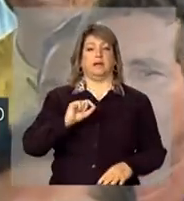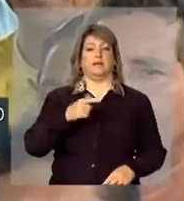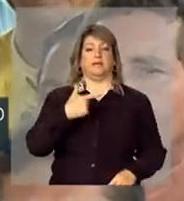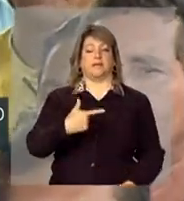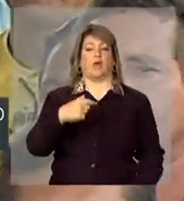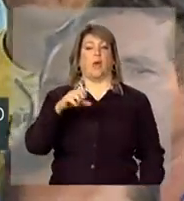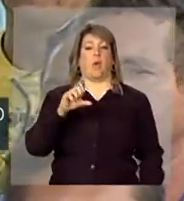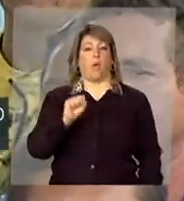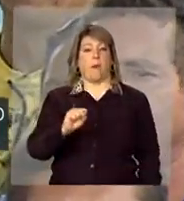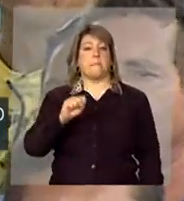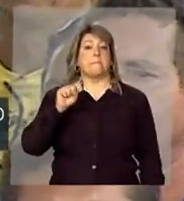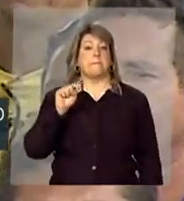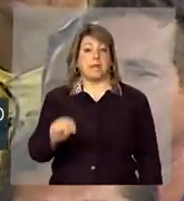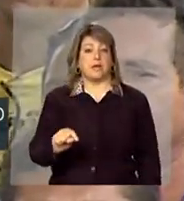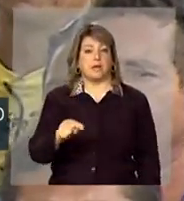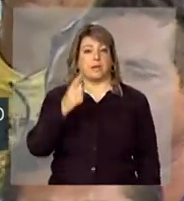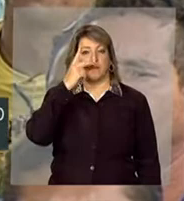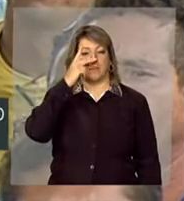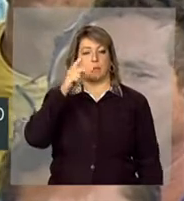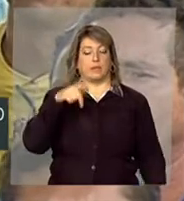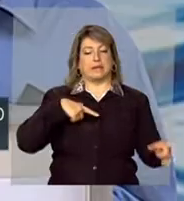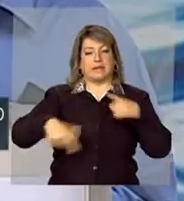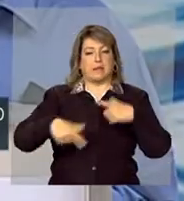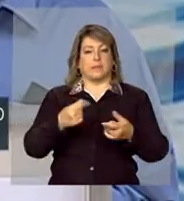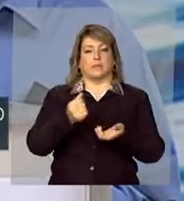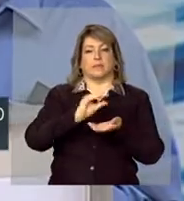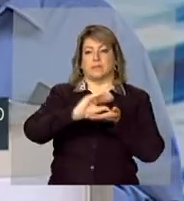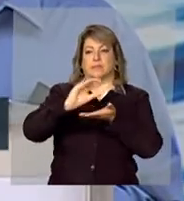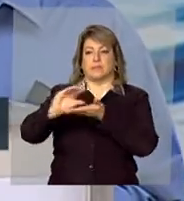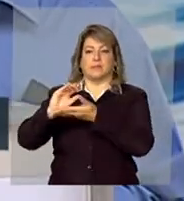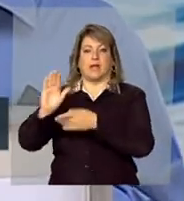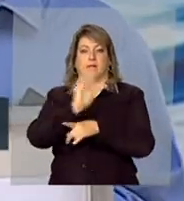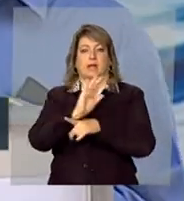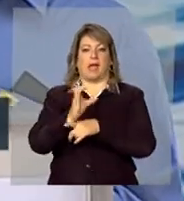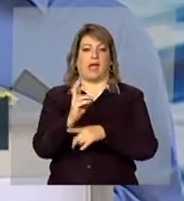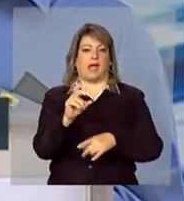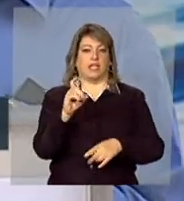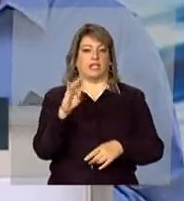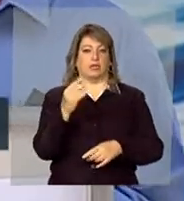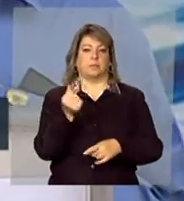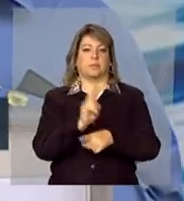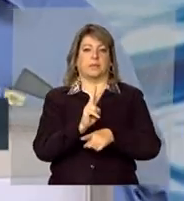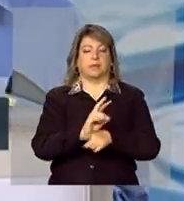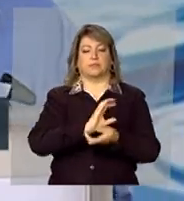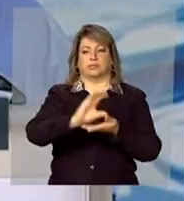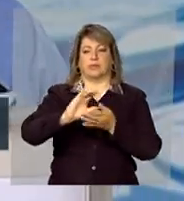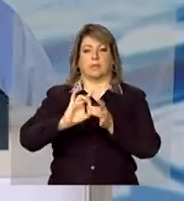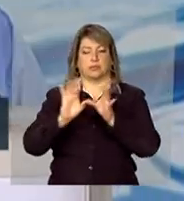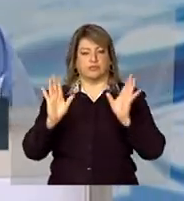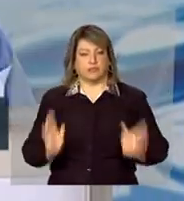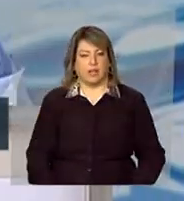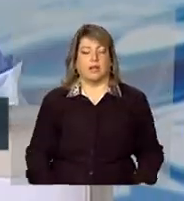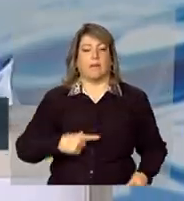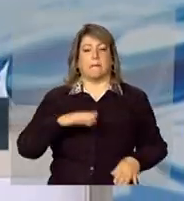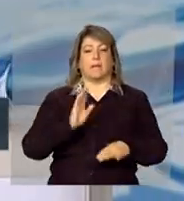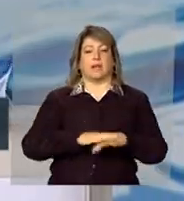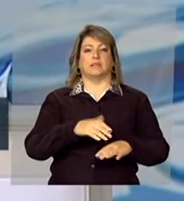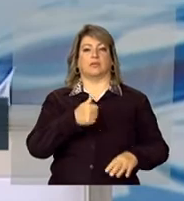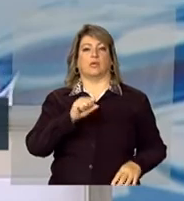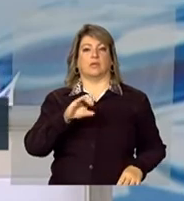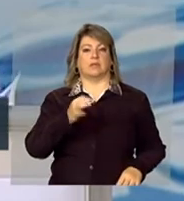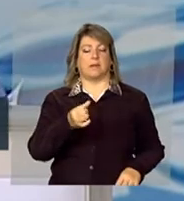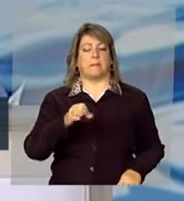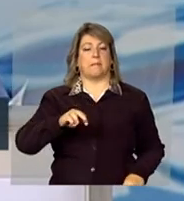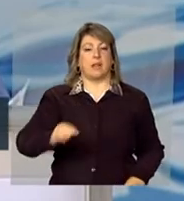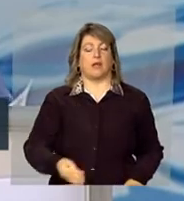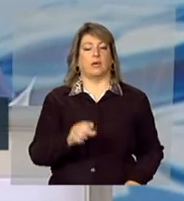28 mil operações de créditos liberadas. São mais de 186 milhões que